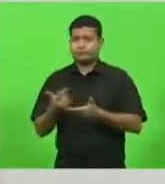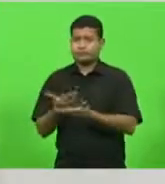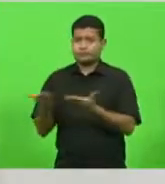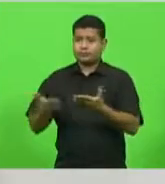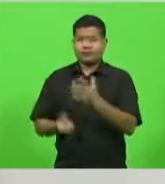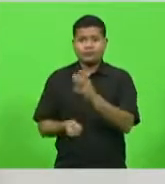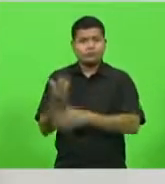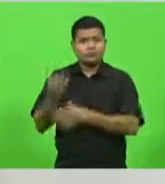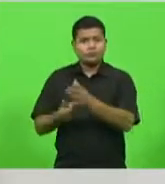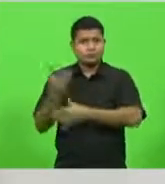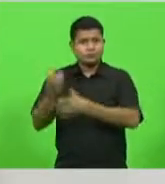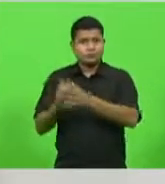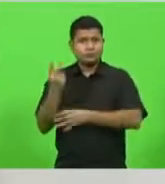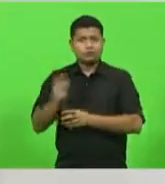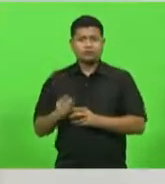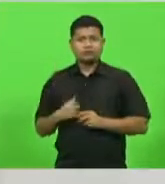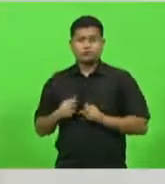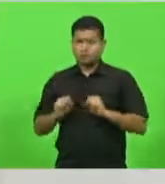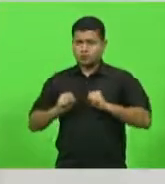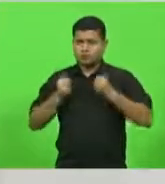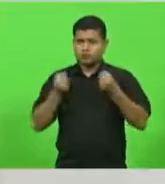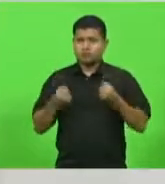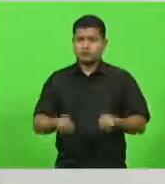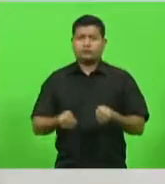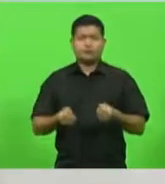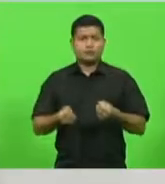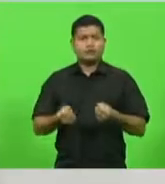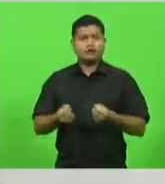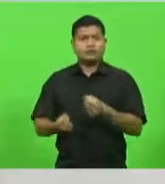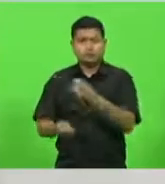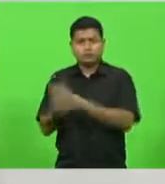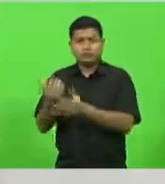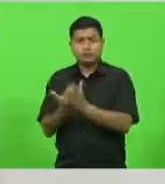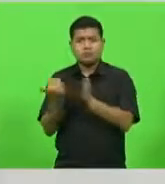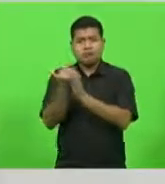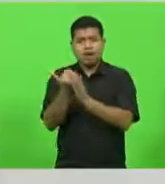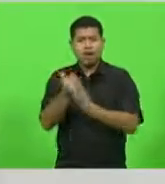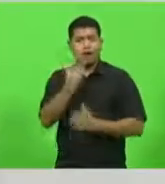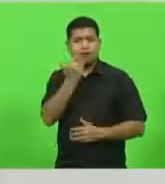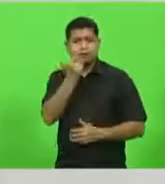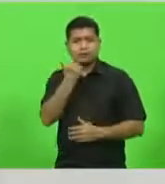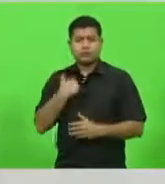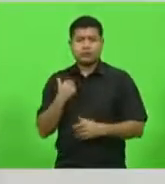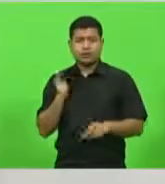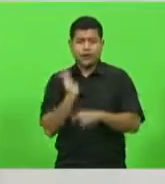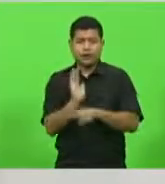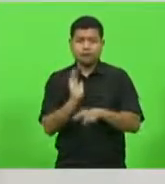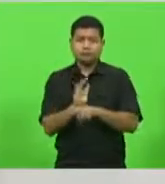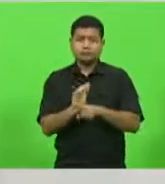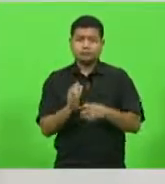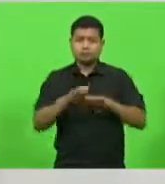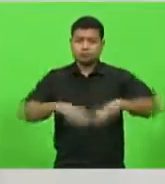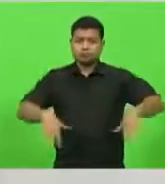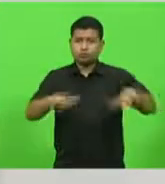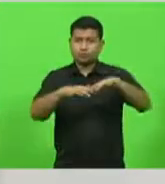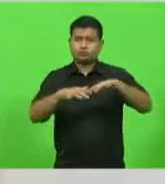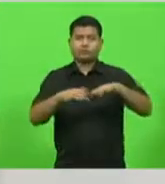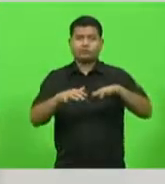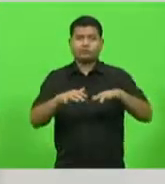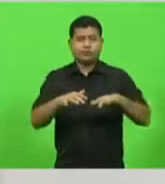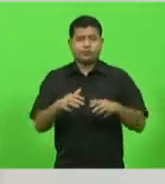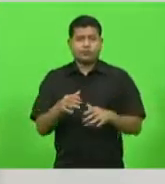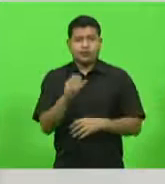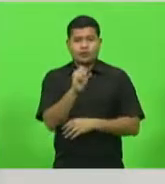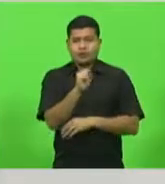produtores seguiram dedicados a produzir o alimento que vai à mesa dos catarinenses. O setor bateu